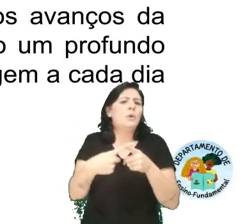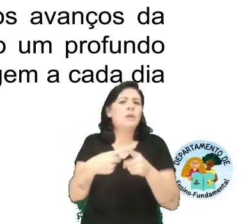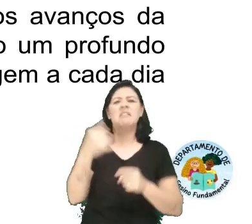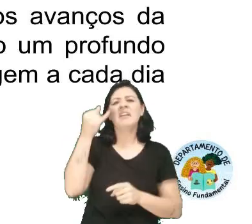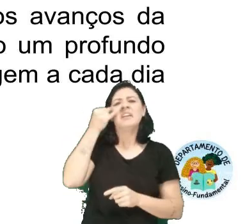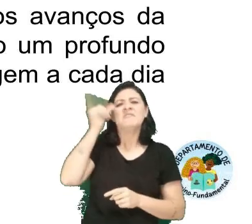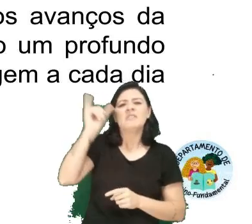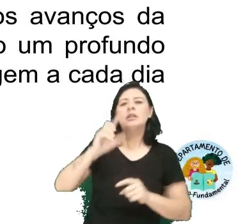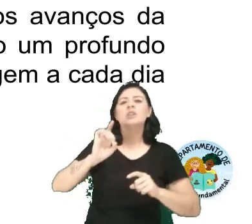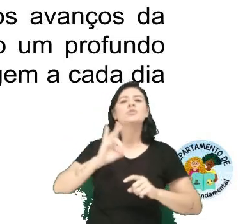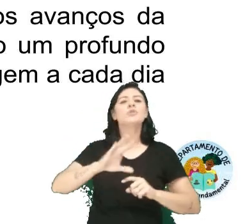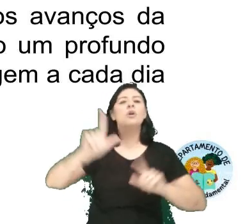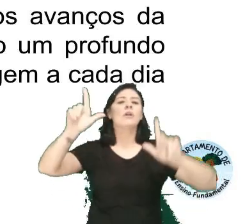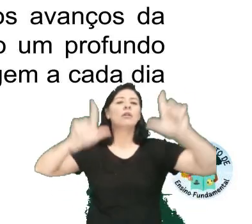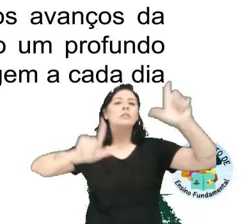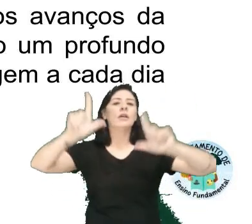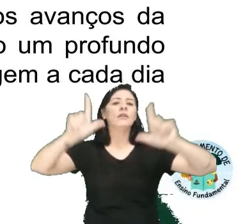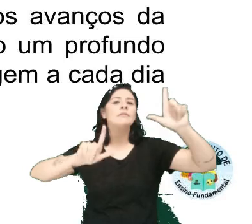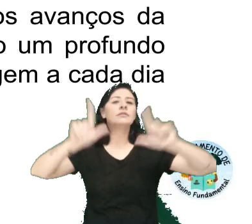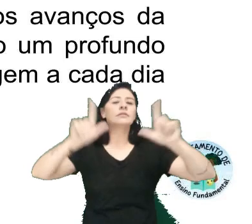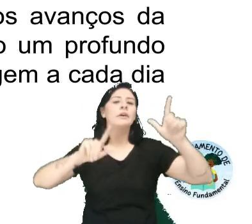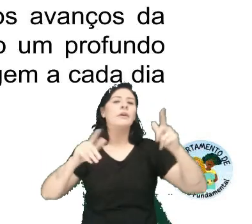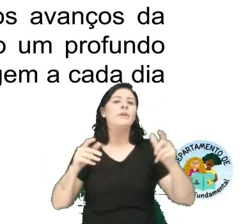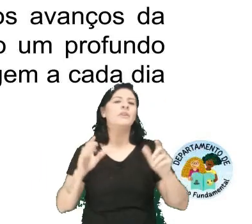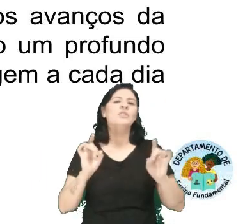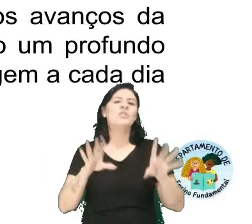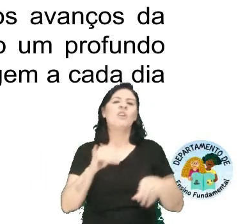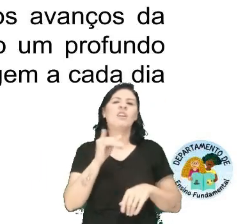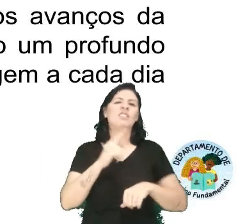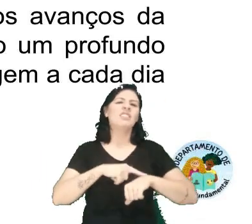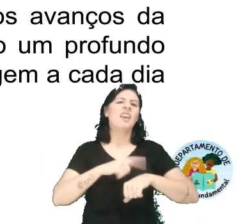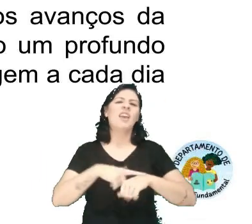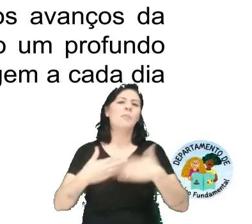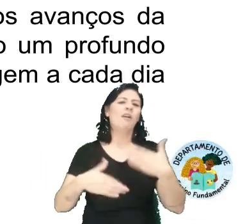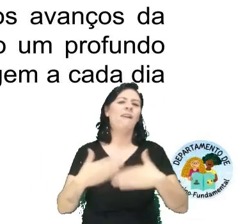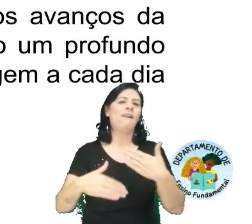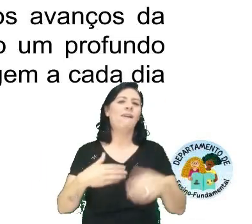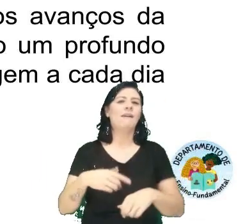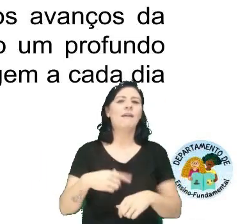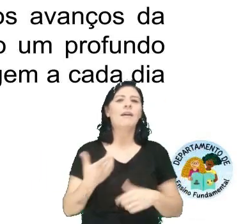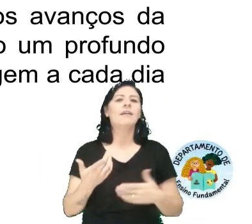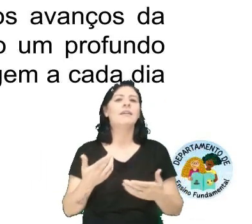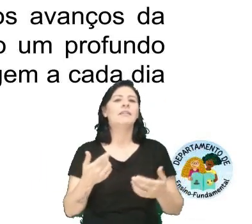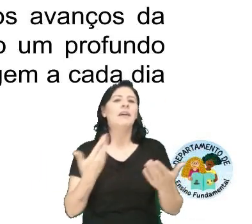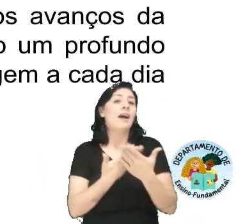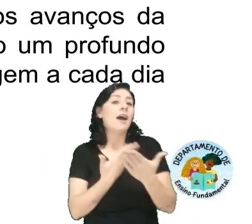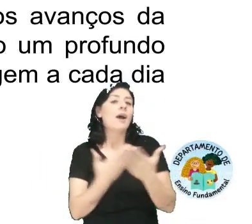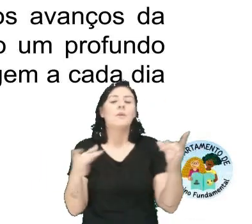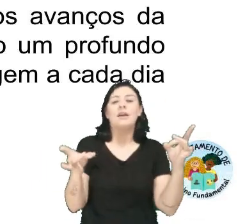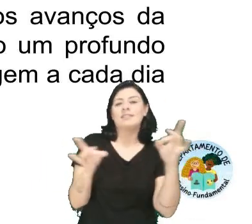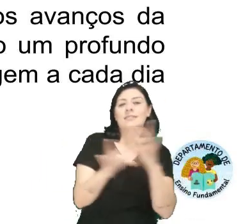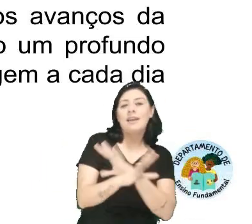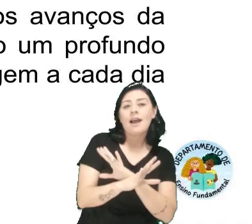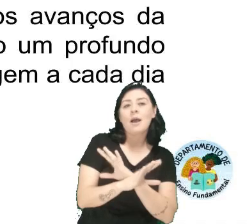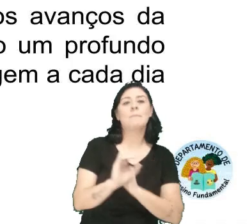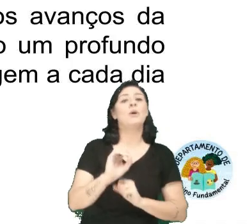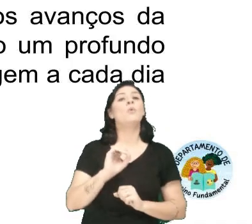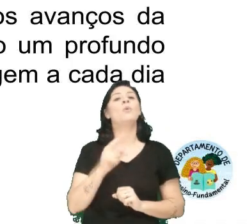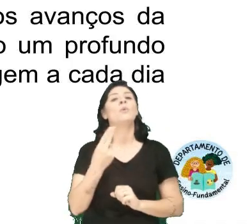utilizando a televisão somente como um meio ali de passar o tempo, de finalizar a aula, ou